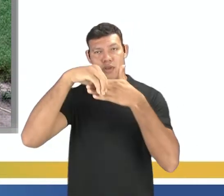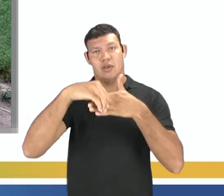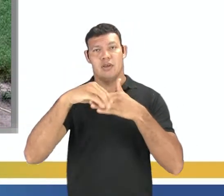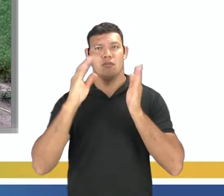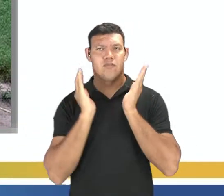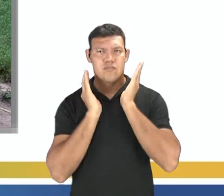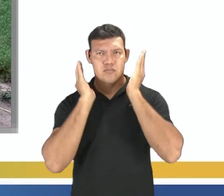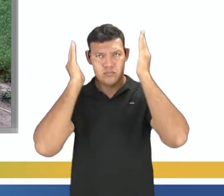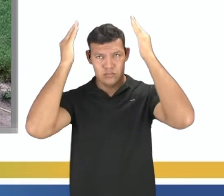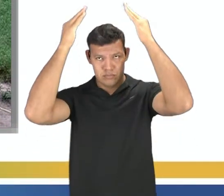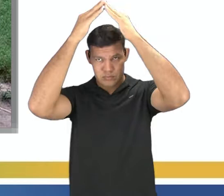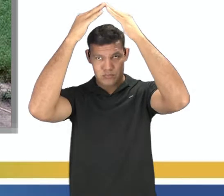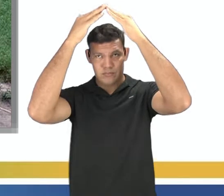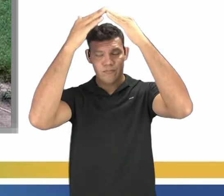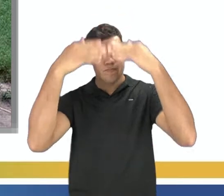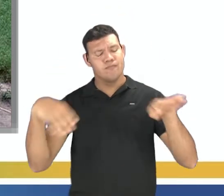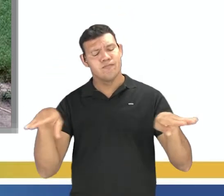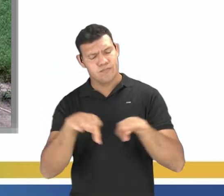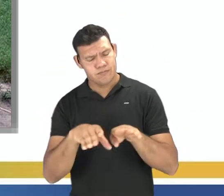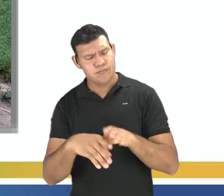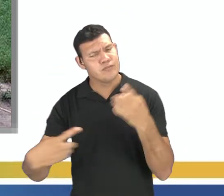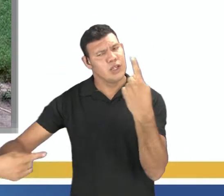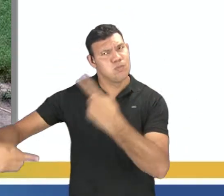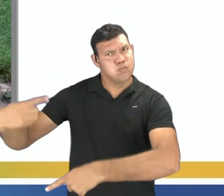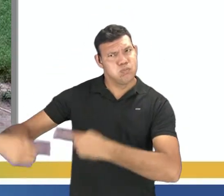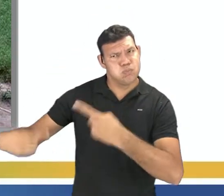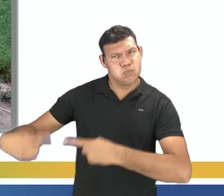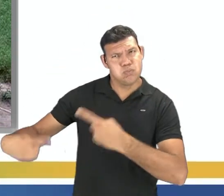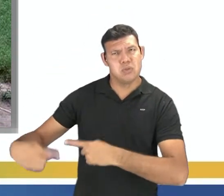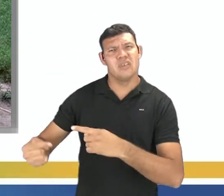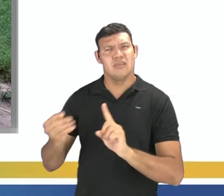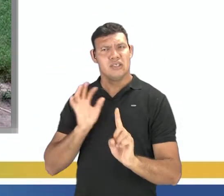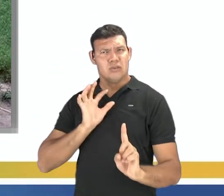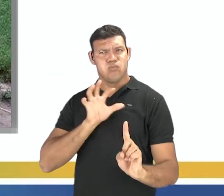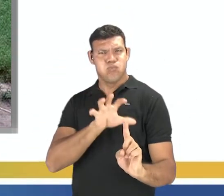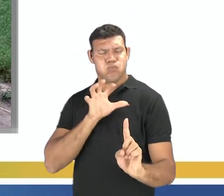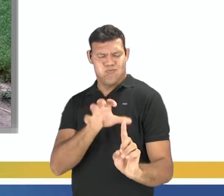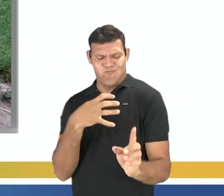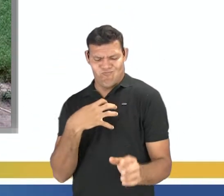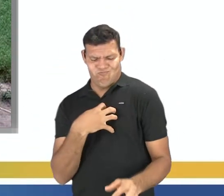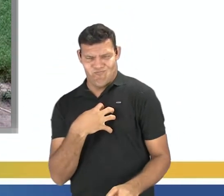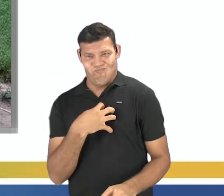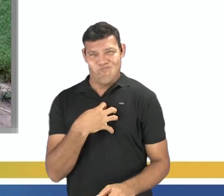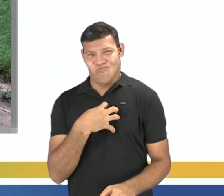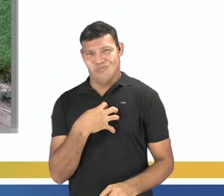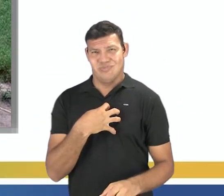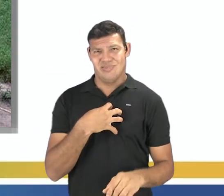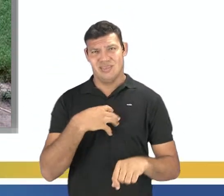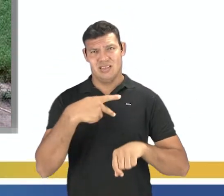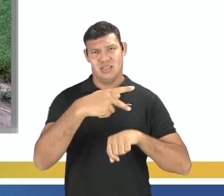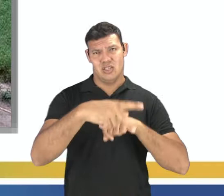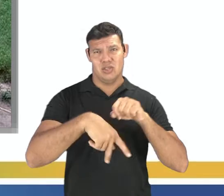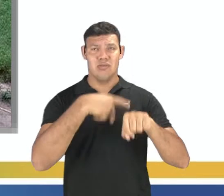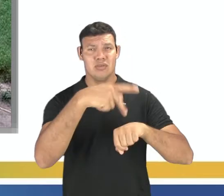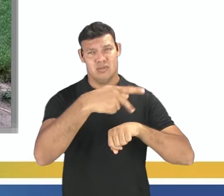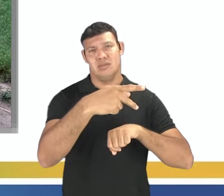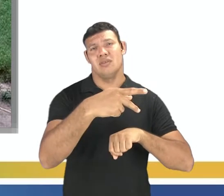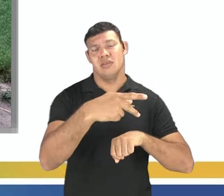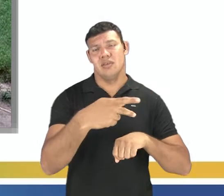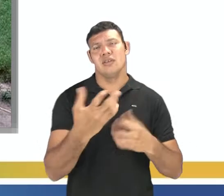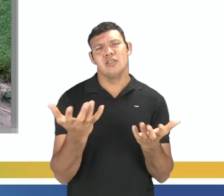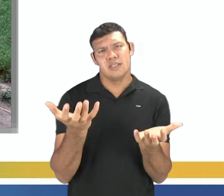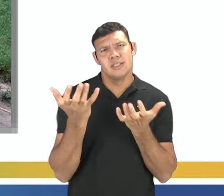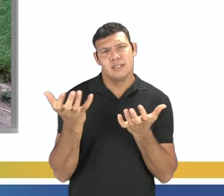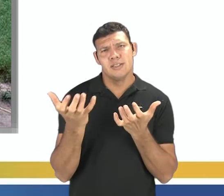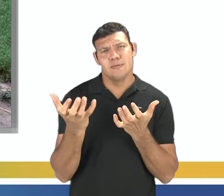II, né? Os impactos dessas políticas também influenciam os sentimentos patrióticos das nações. Por quê? Eles também querem